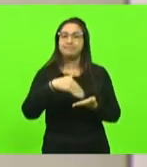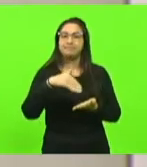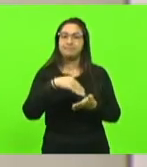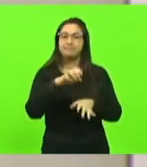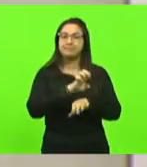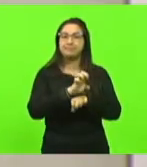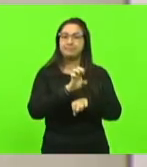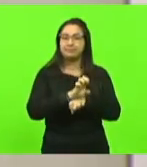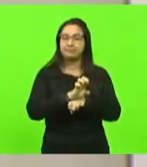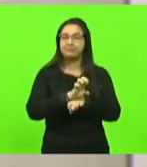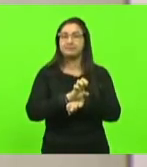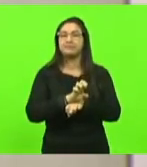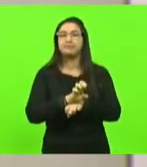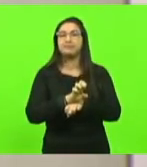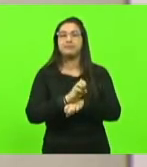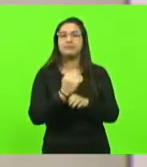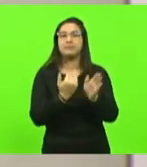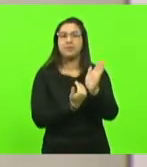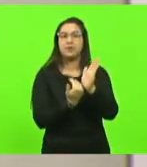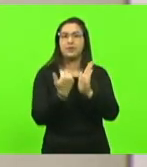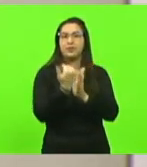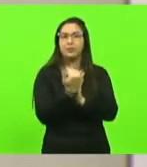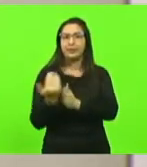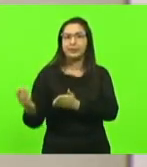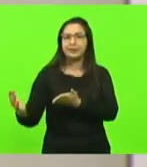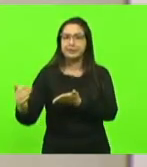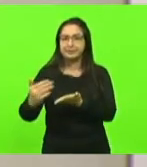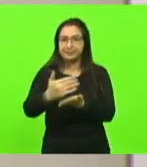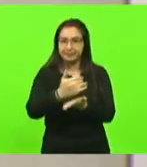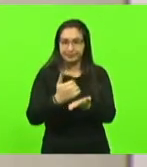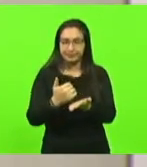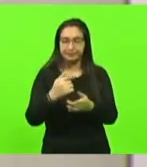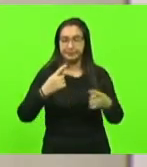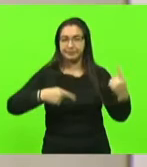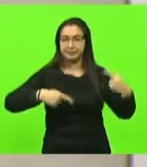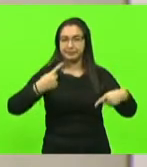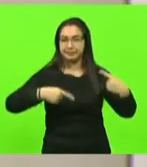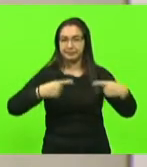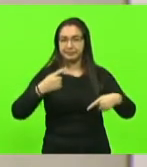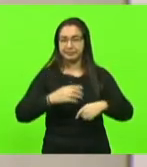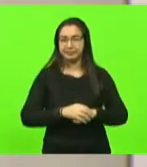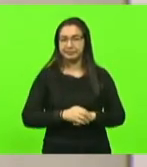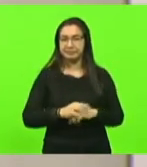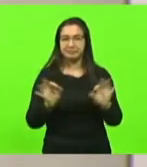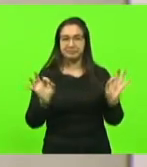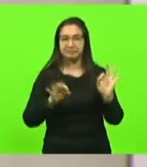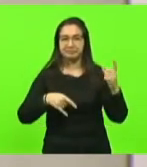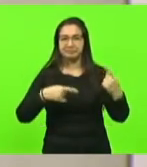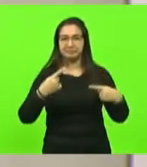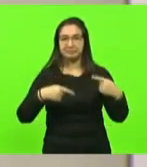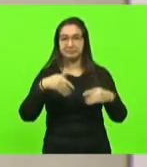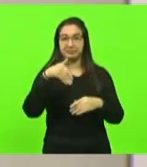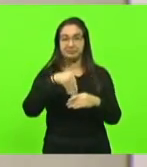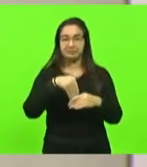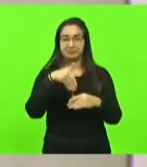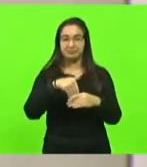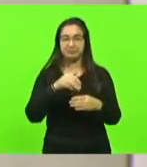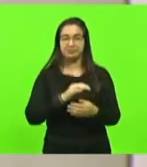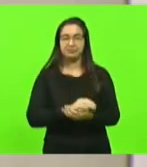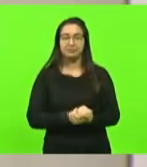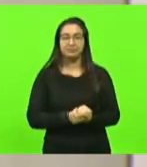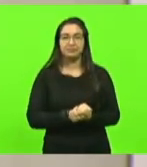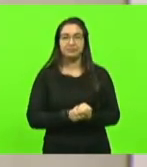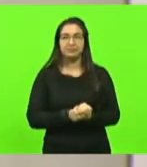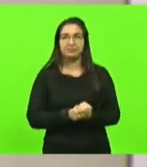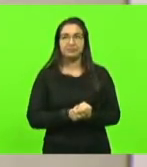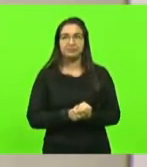informações acerca do aumento da arrecadação do governo. Em discussão, não havendo quem queira discutir, em votação, deputados que aprovam,